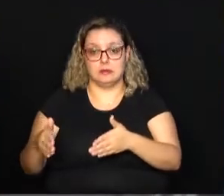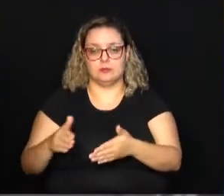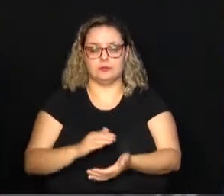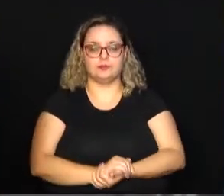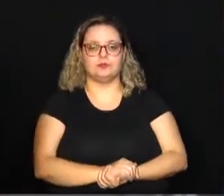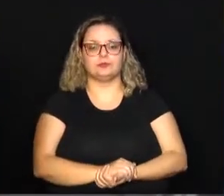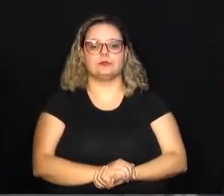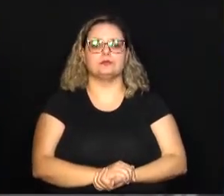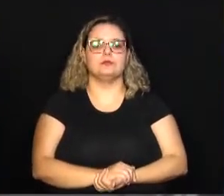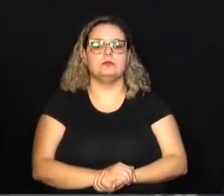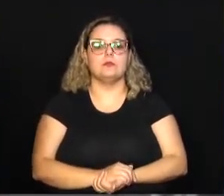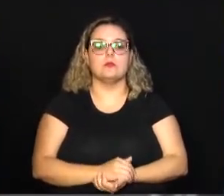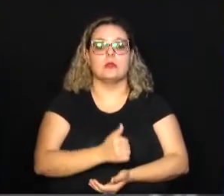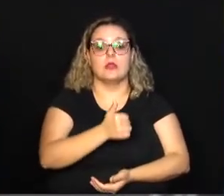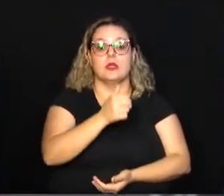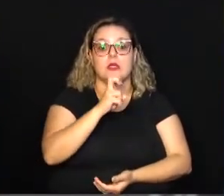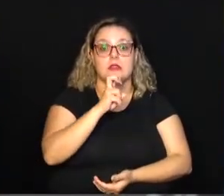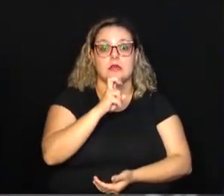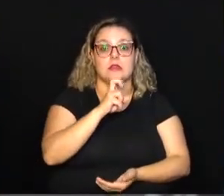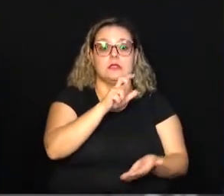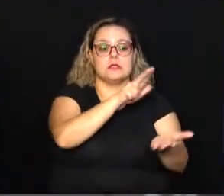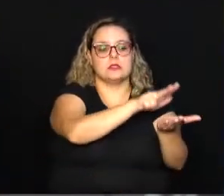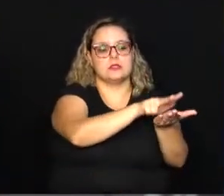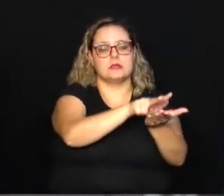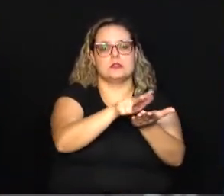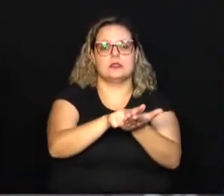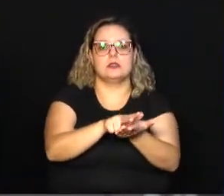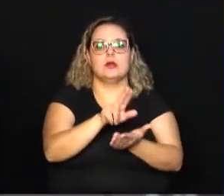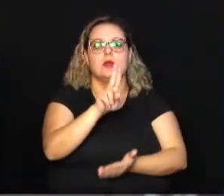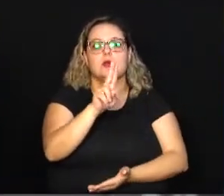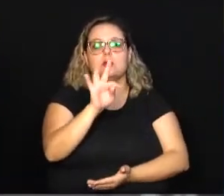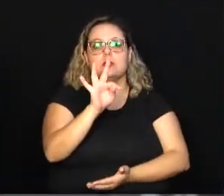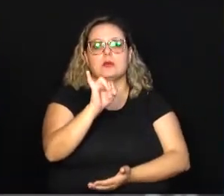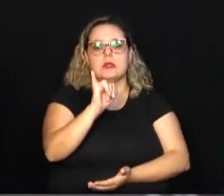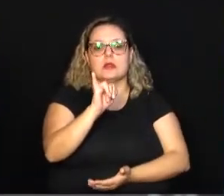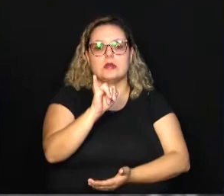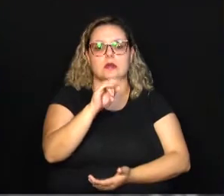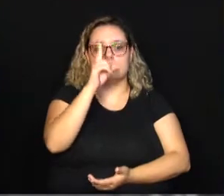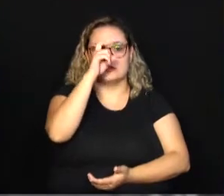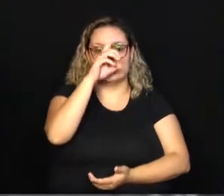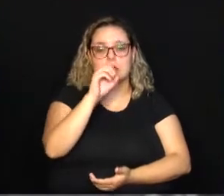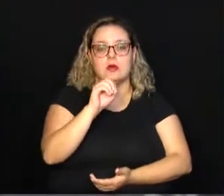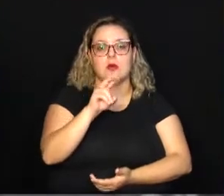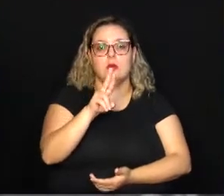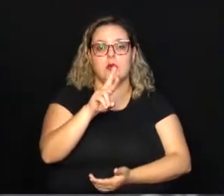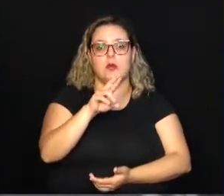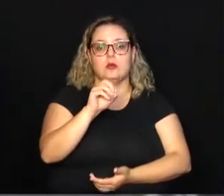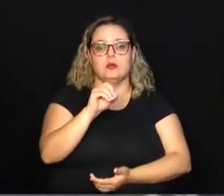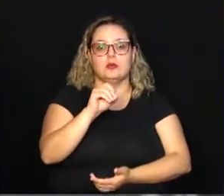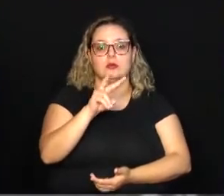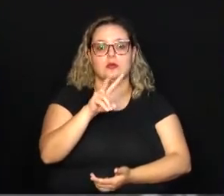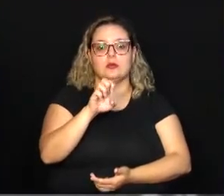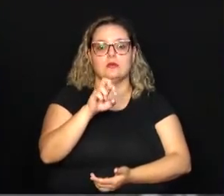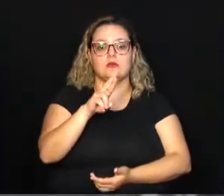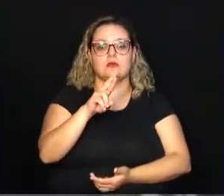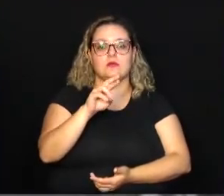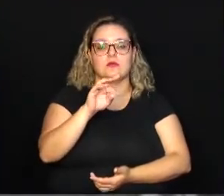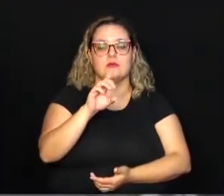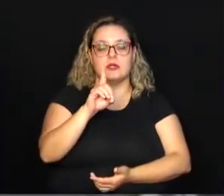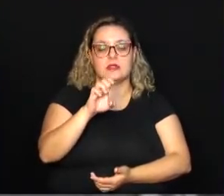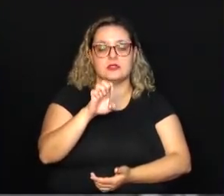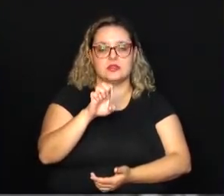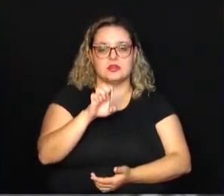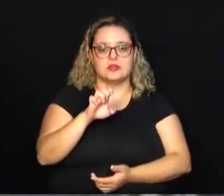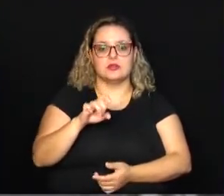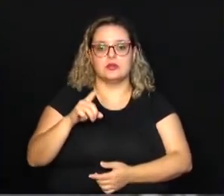praticamente aumentamos 15 leitos de UTI dentro do Hospital Ouro Verde. O primeiro andar do Hospital Mário Gatti foi transformado em